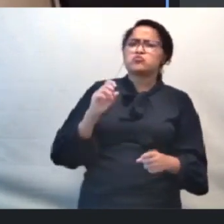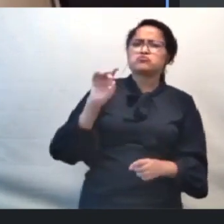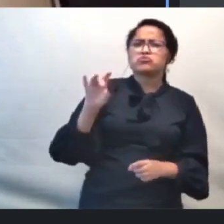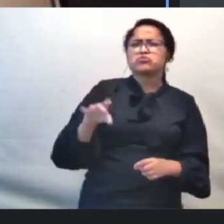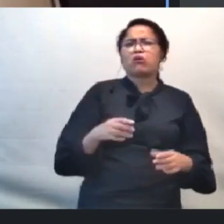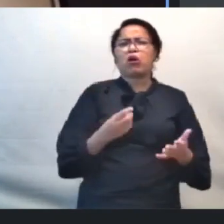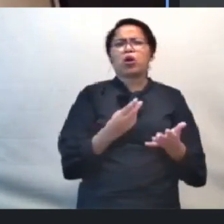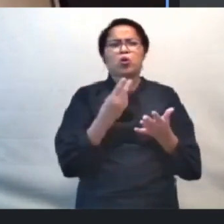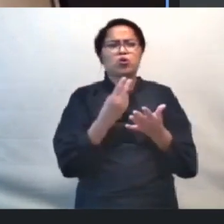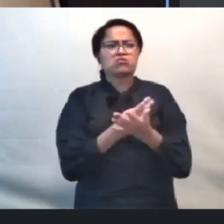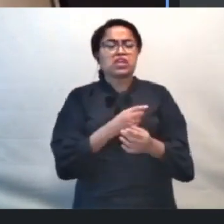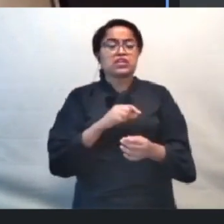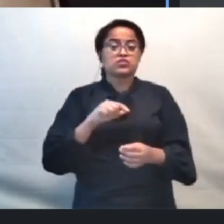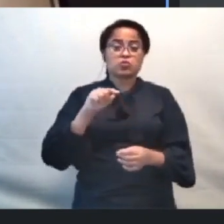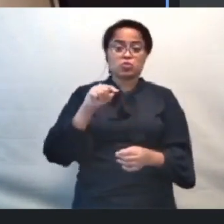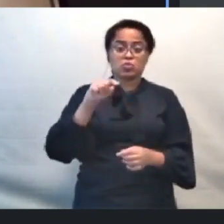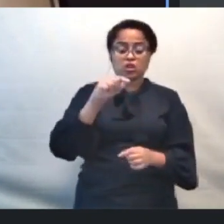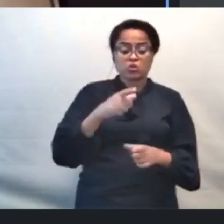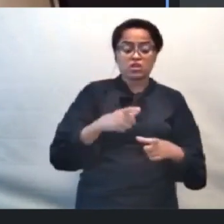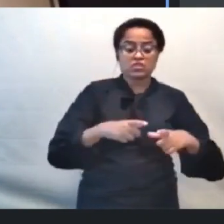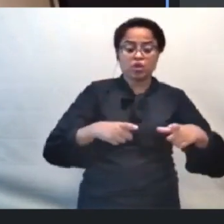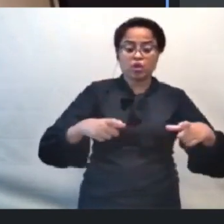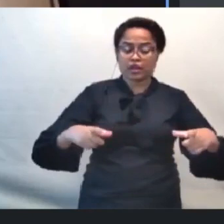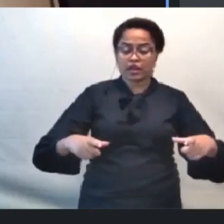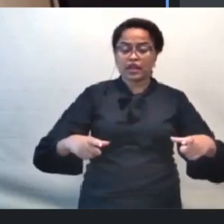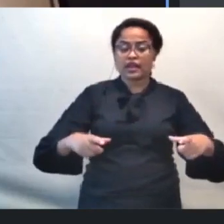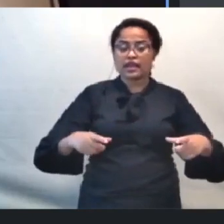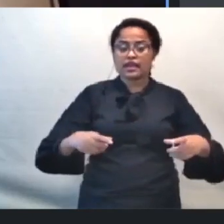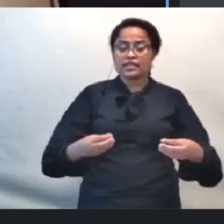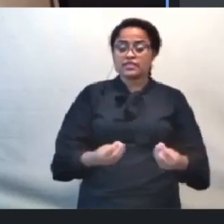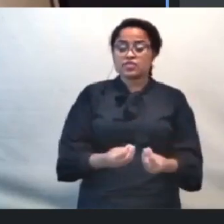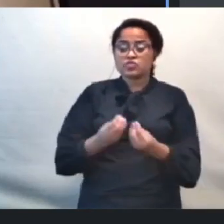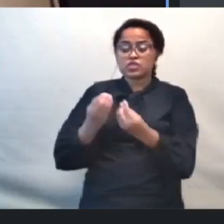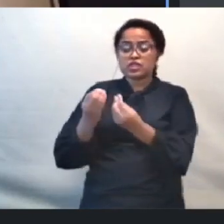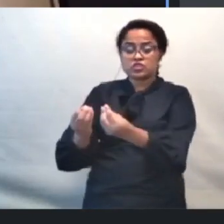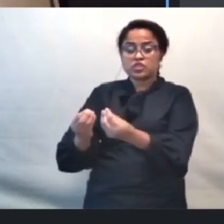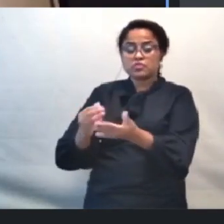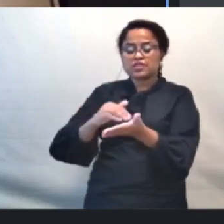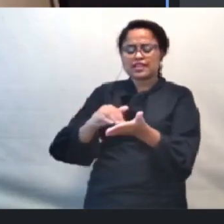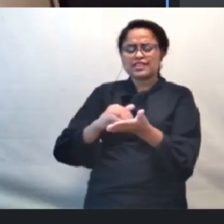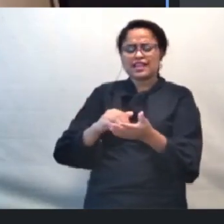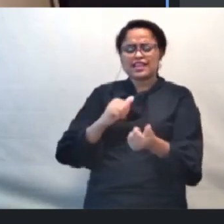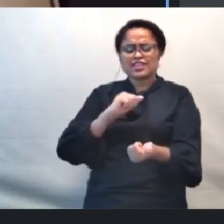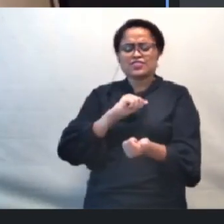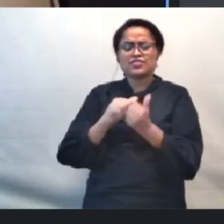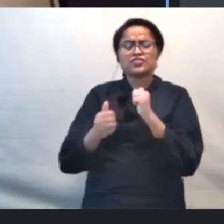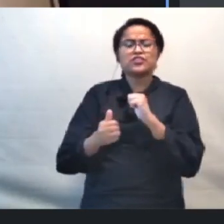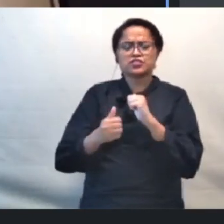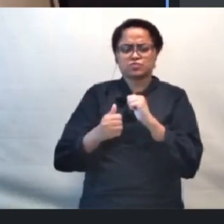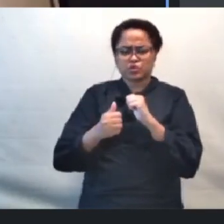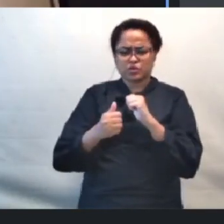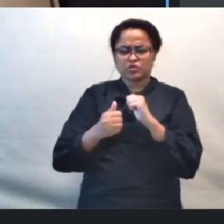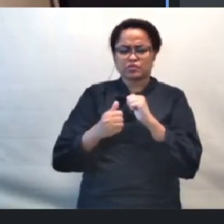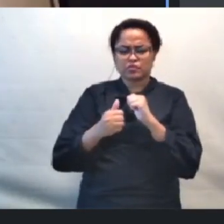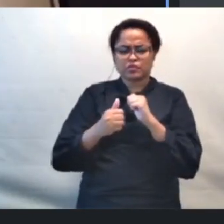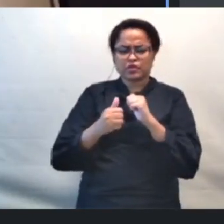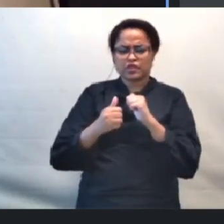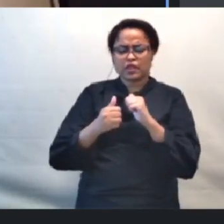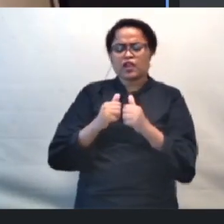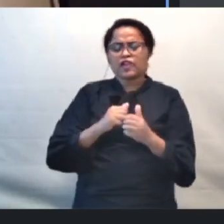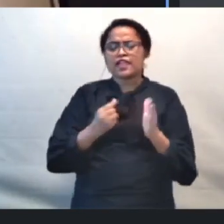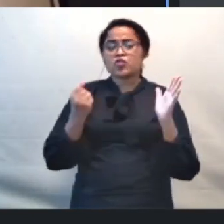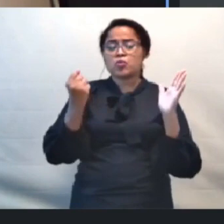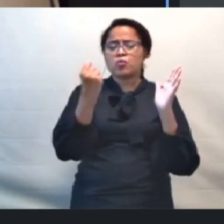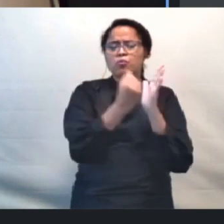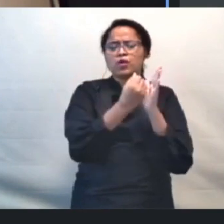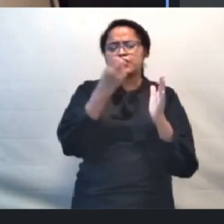cedidos, né, mais precisamente, cedidos pela Secretaria de Esportes para fazer parte do patrimônio da educação. Né? Então, eles são anexados